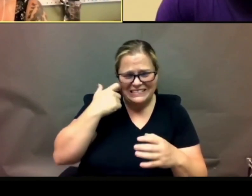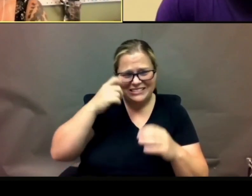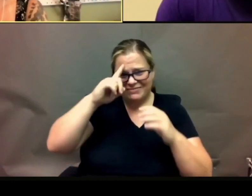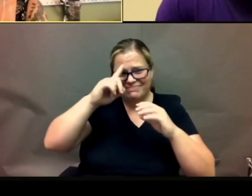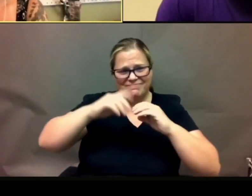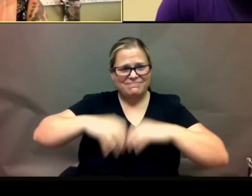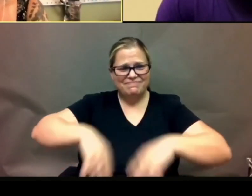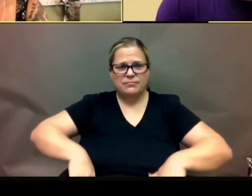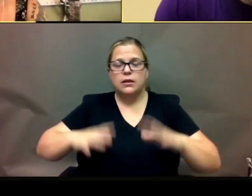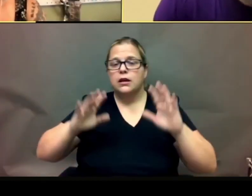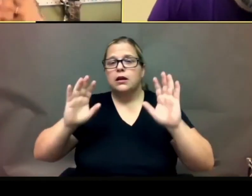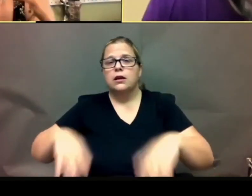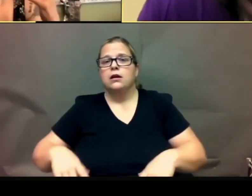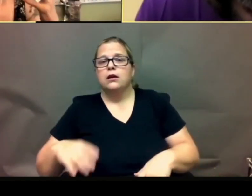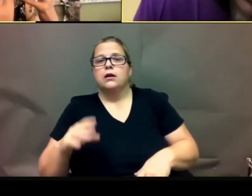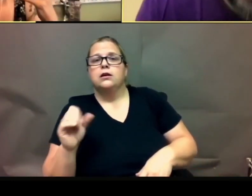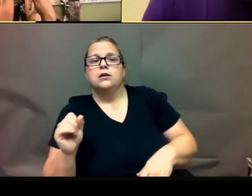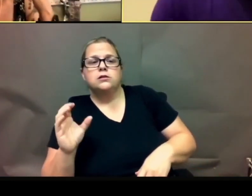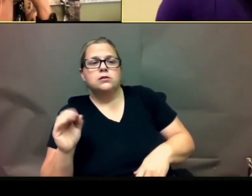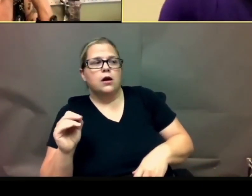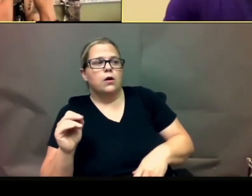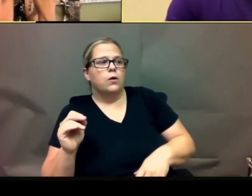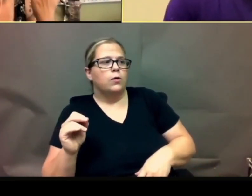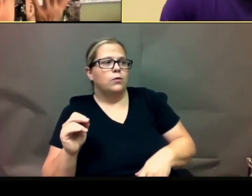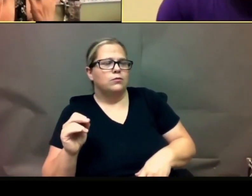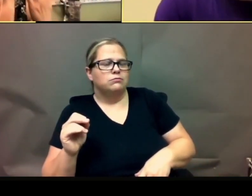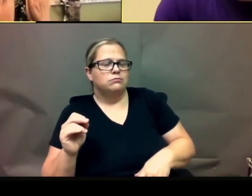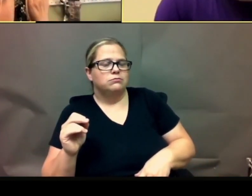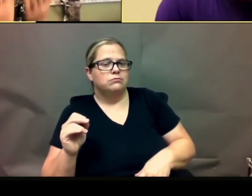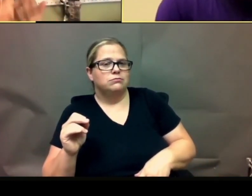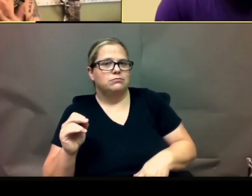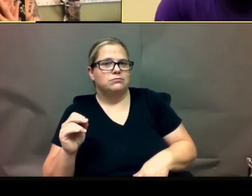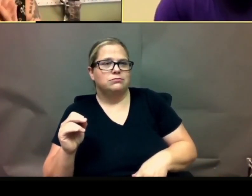peraí. Eu esqueci o que eu ia dizer aqui. Só um minutinho e me perdi.